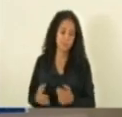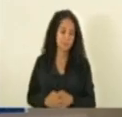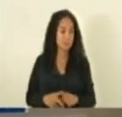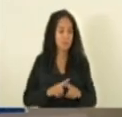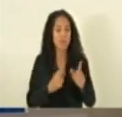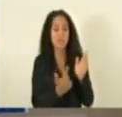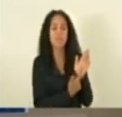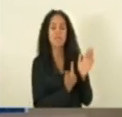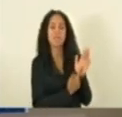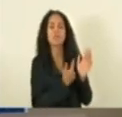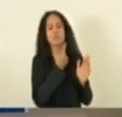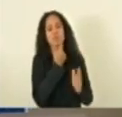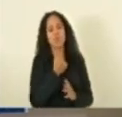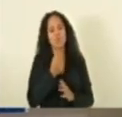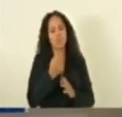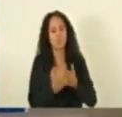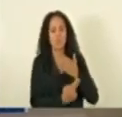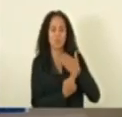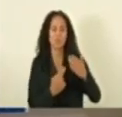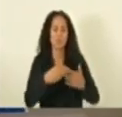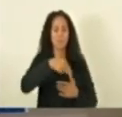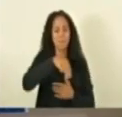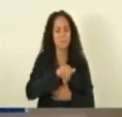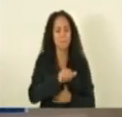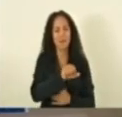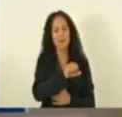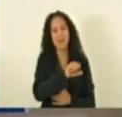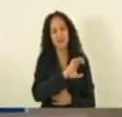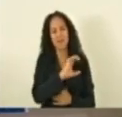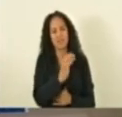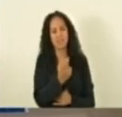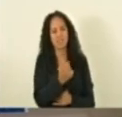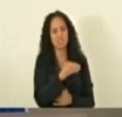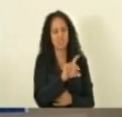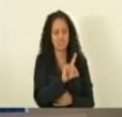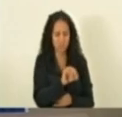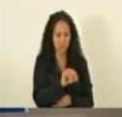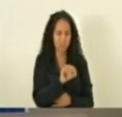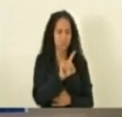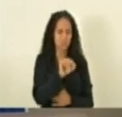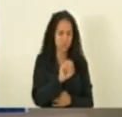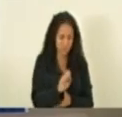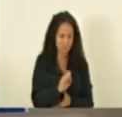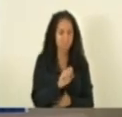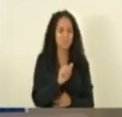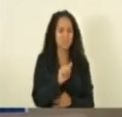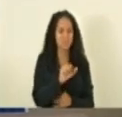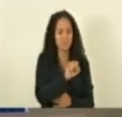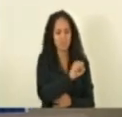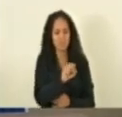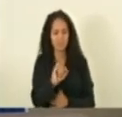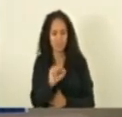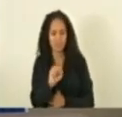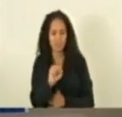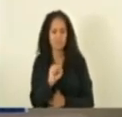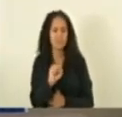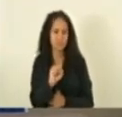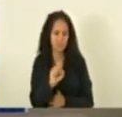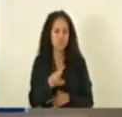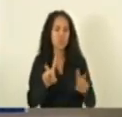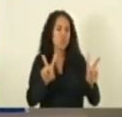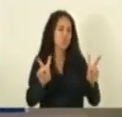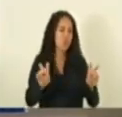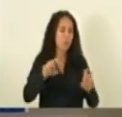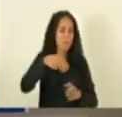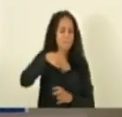livro de Machado de Assis, Memórias Póstumas de Brás Cubas, se eu não me engano, que no começo, quando ele narra a